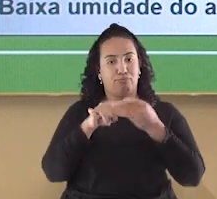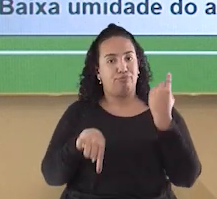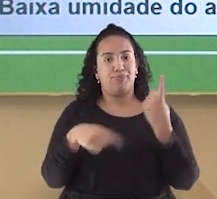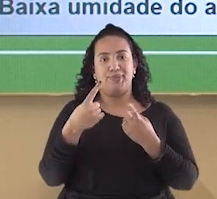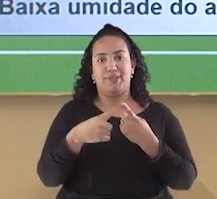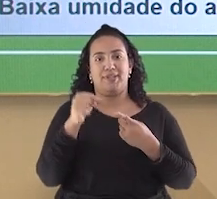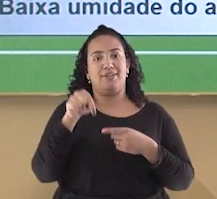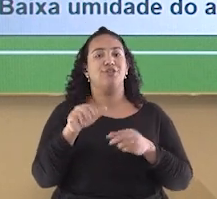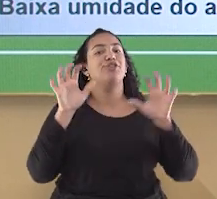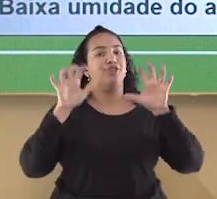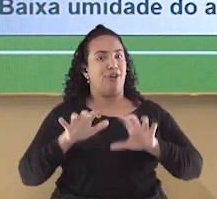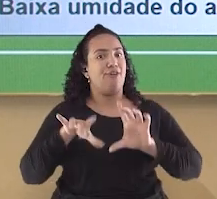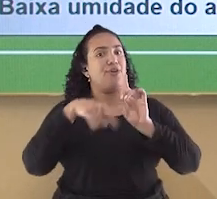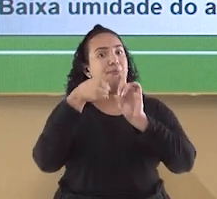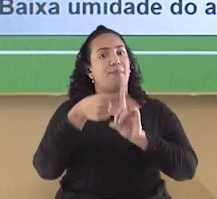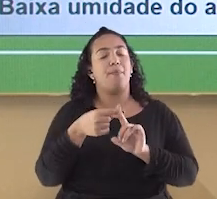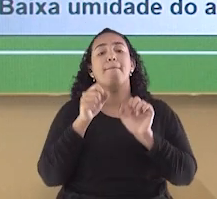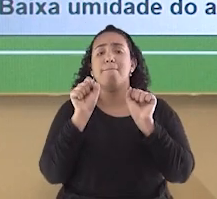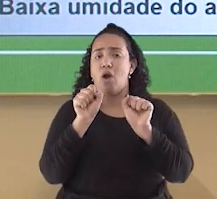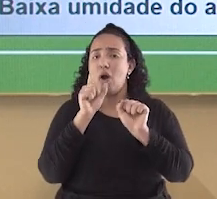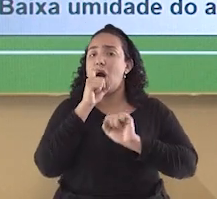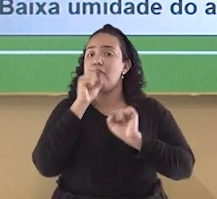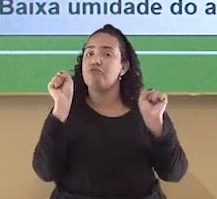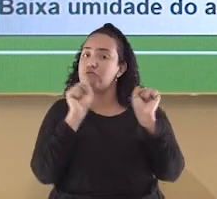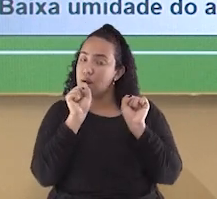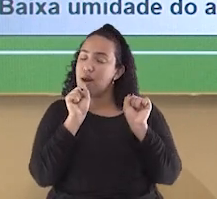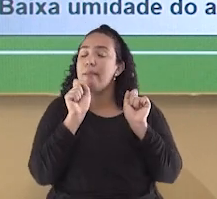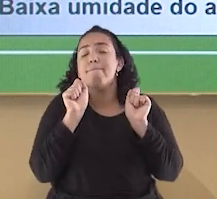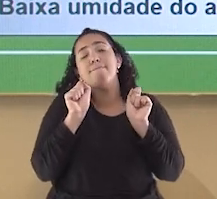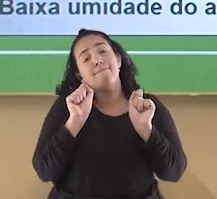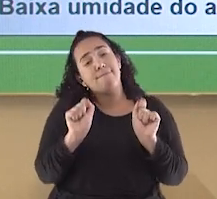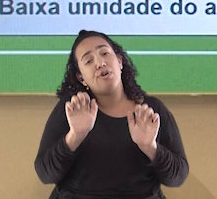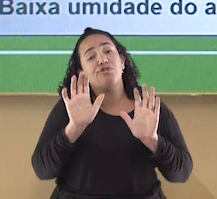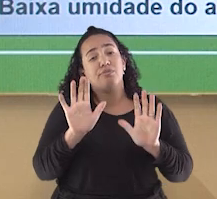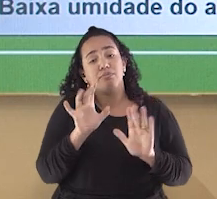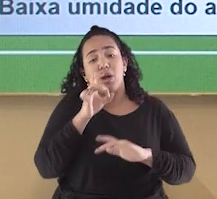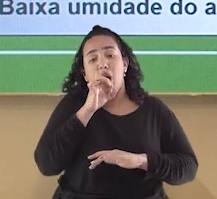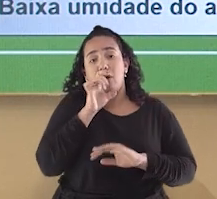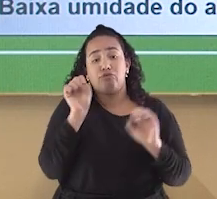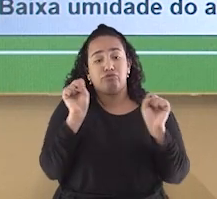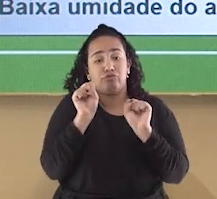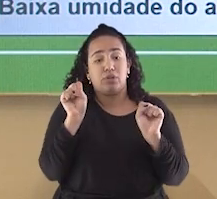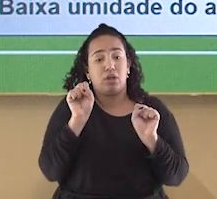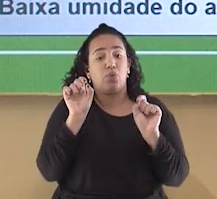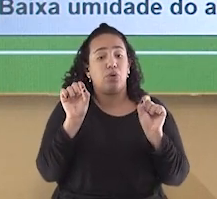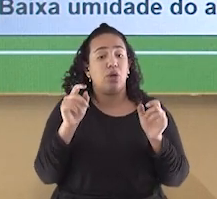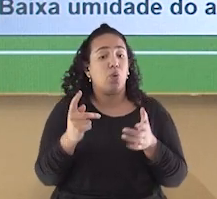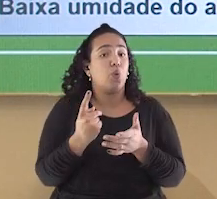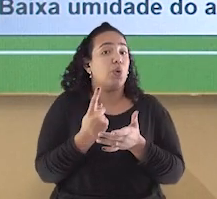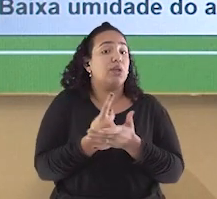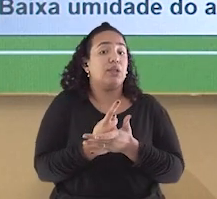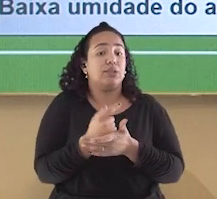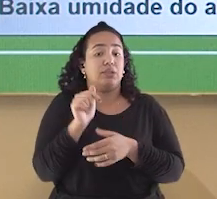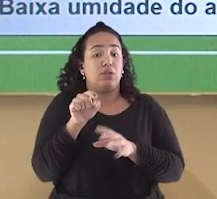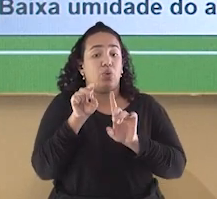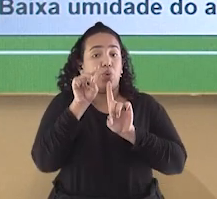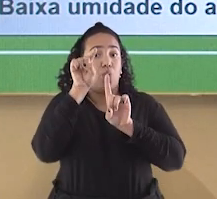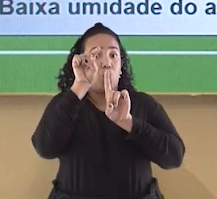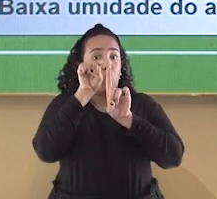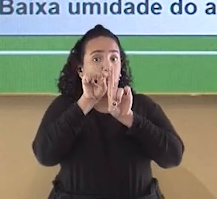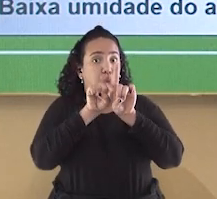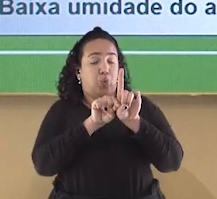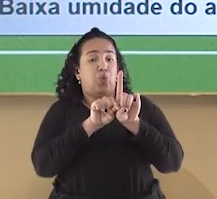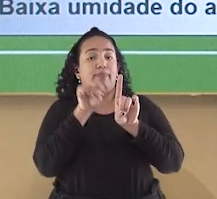E aqui a gente diz que é uma queda suave de temperatura. Então, só pode ser o outono. A nossa